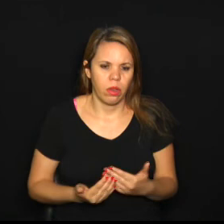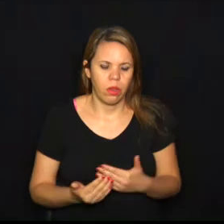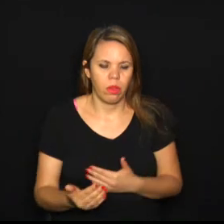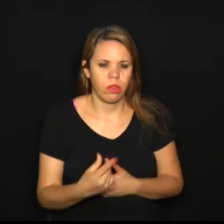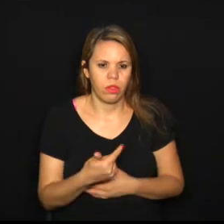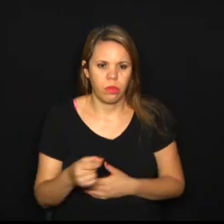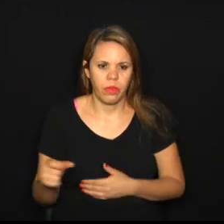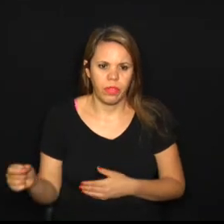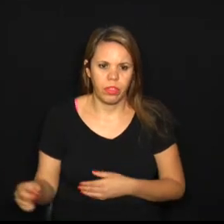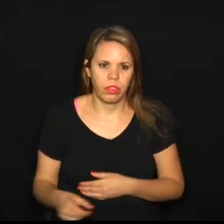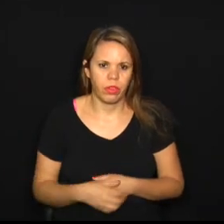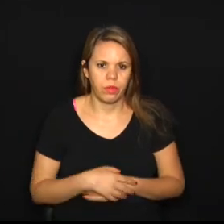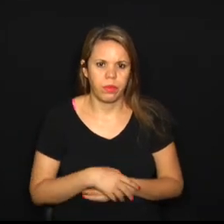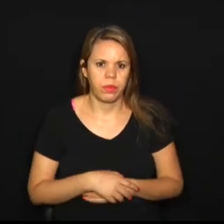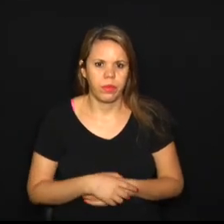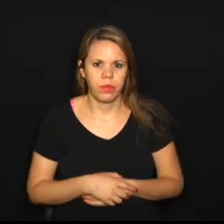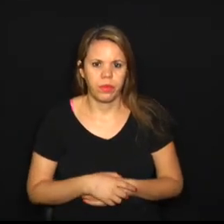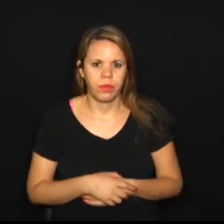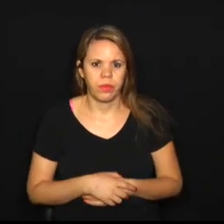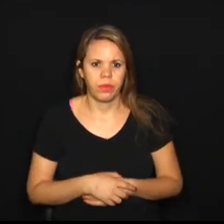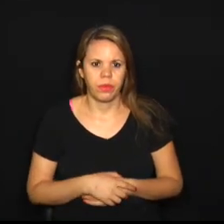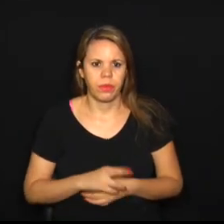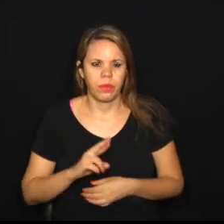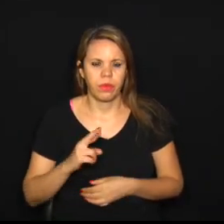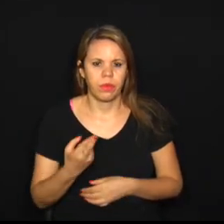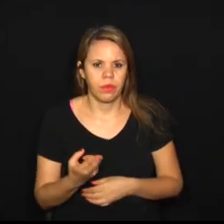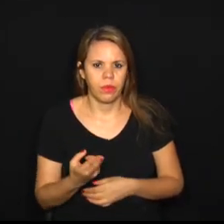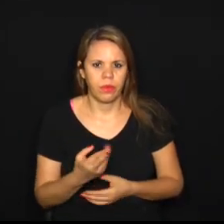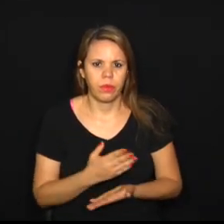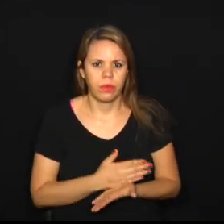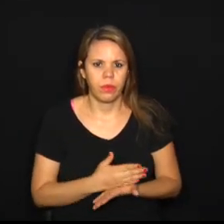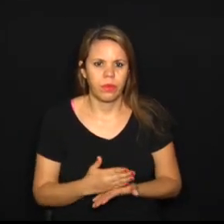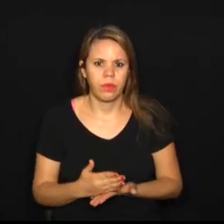2020. O resultado primário